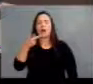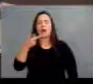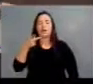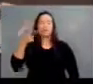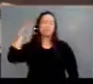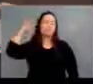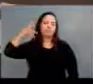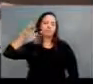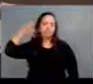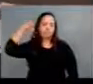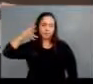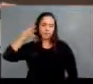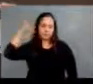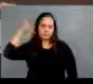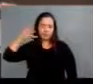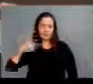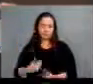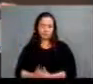seu